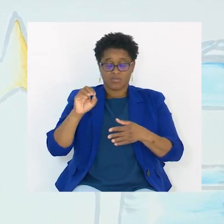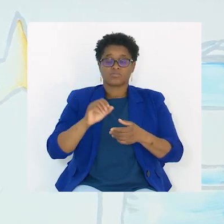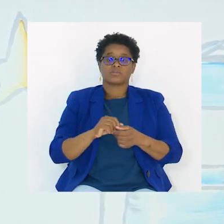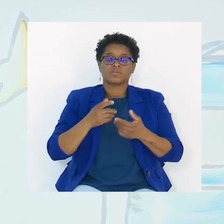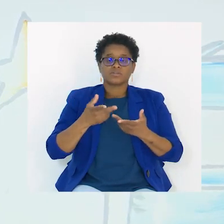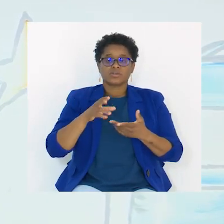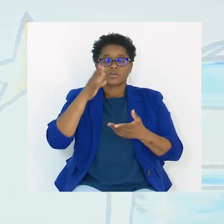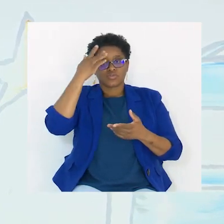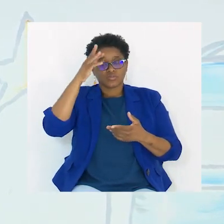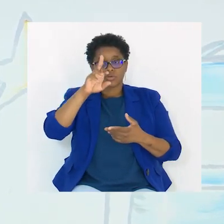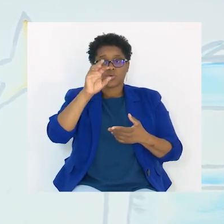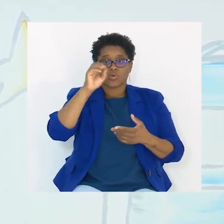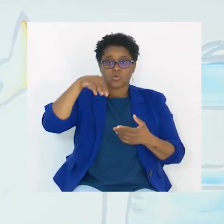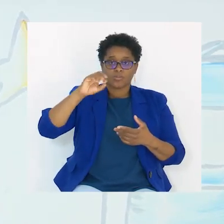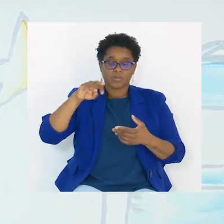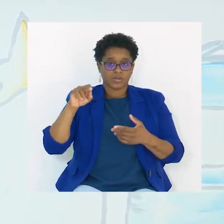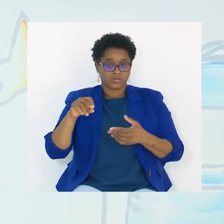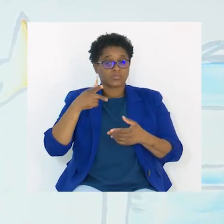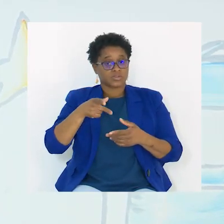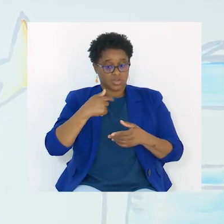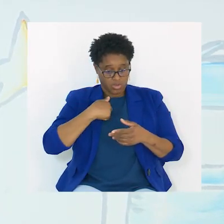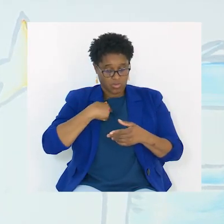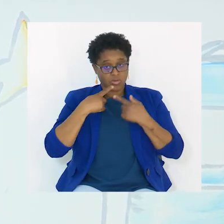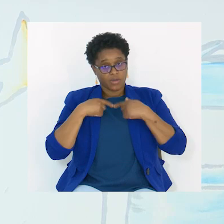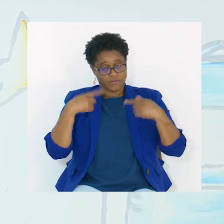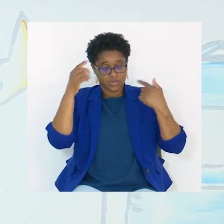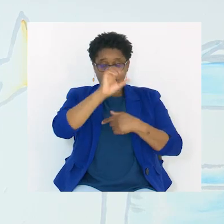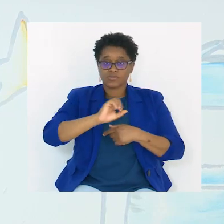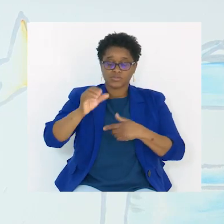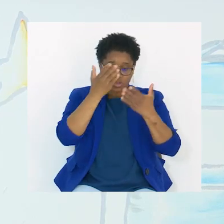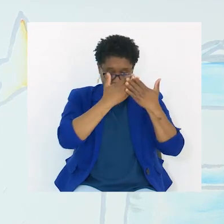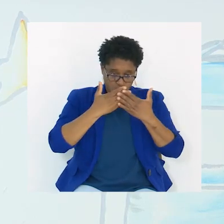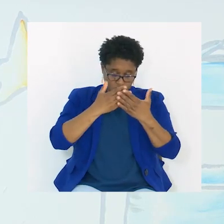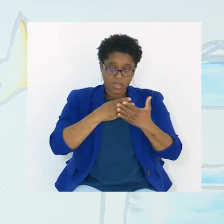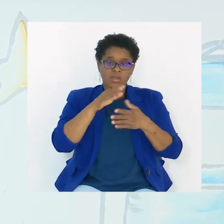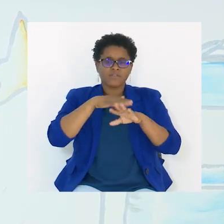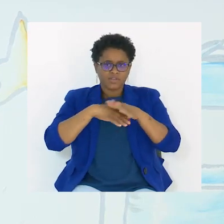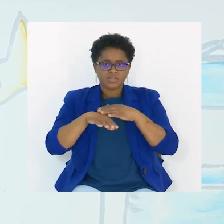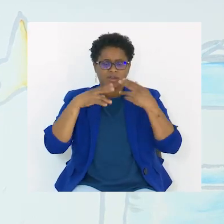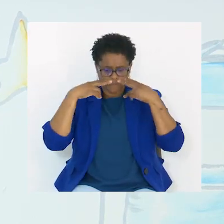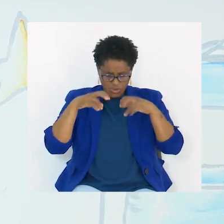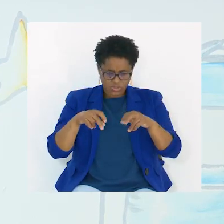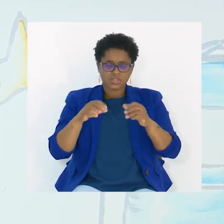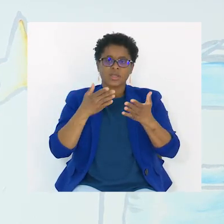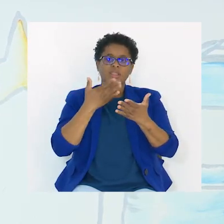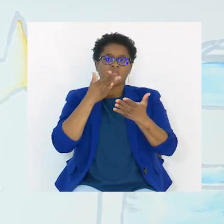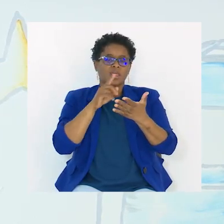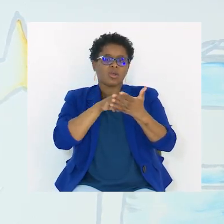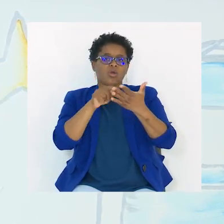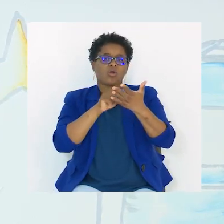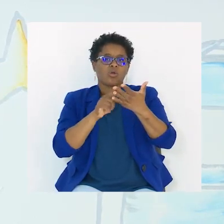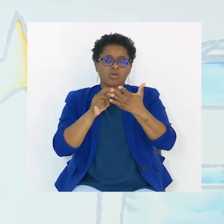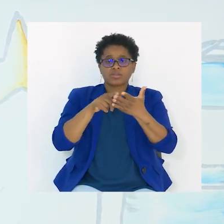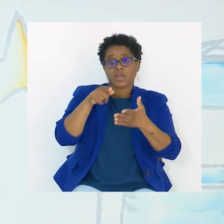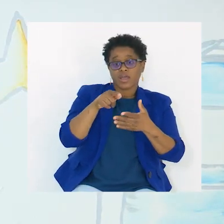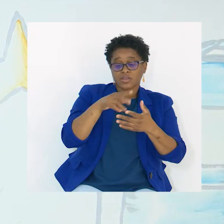isso, eu vos recomendo estudar tabuada, ou fazer pesquisa na tabuada, e ali vocês encontrem como